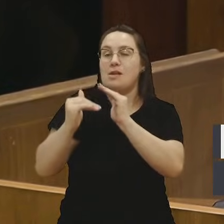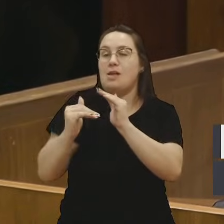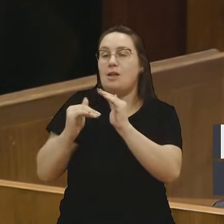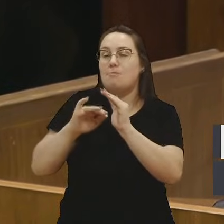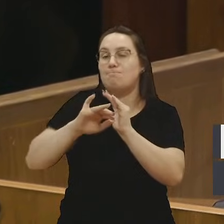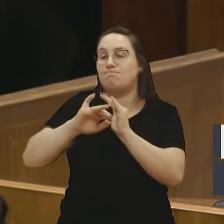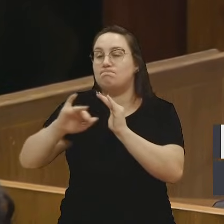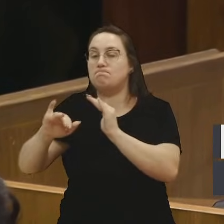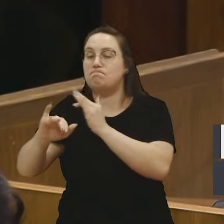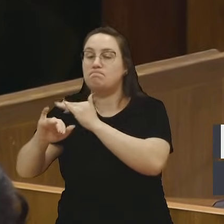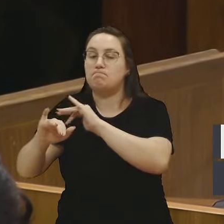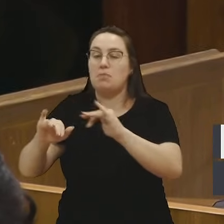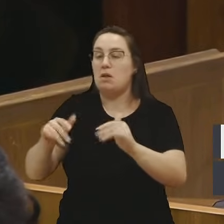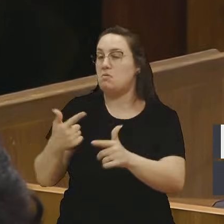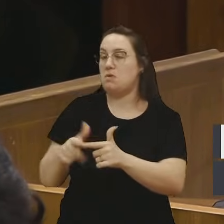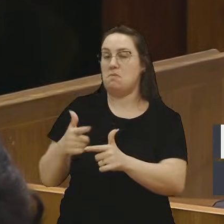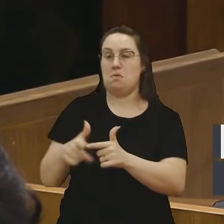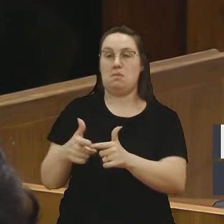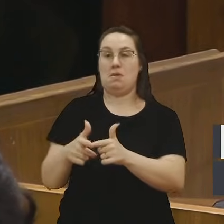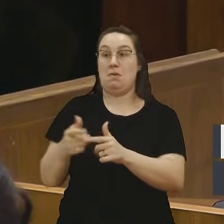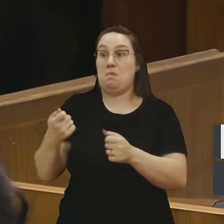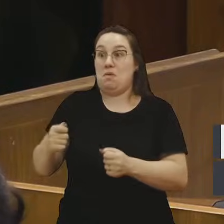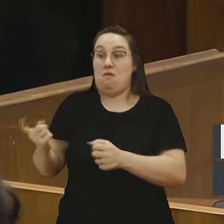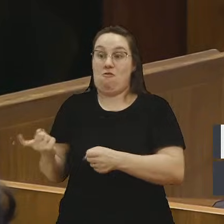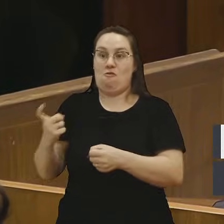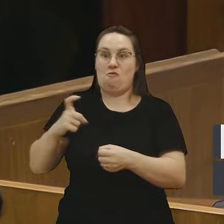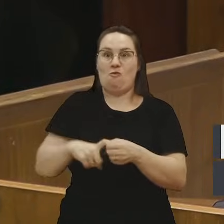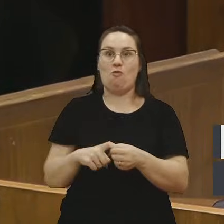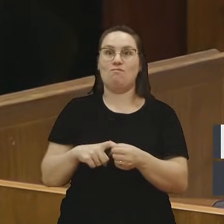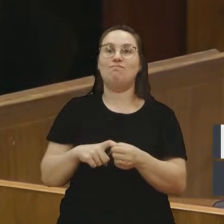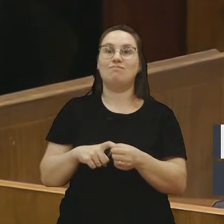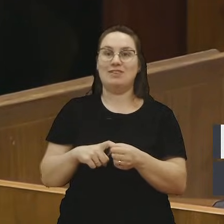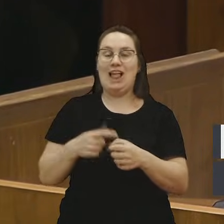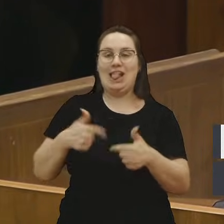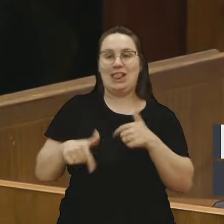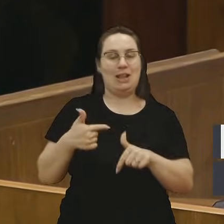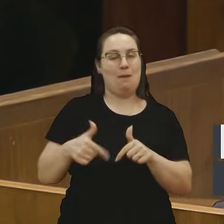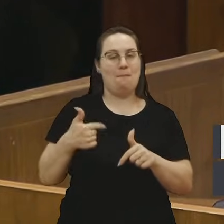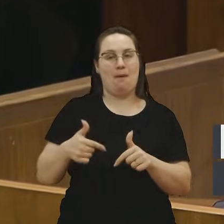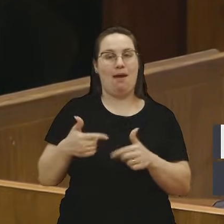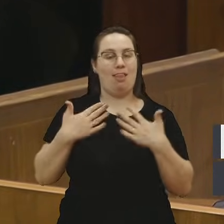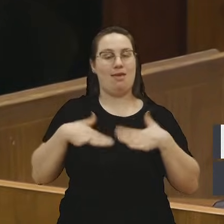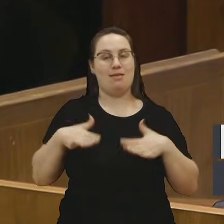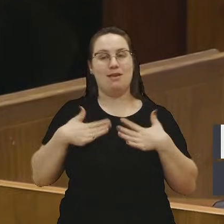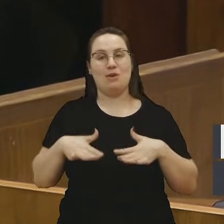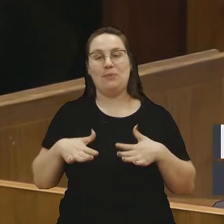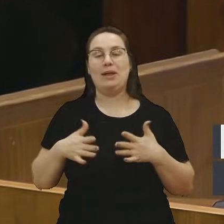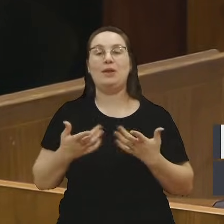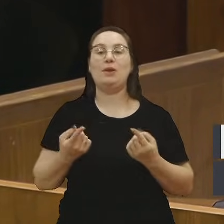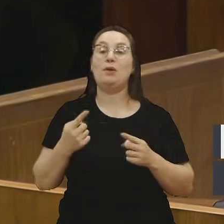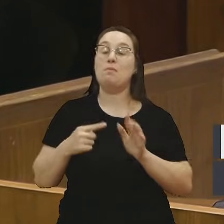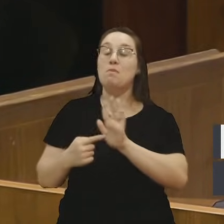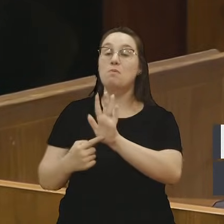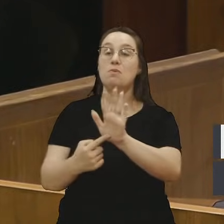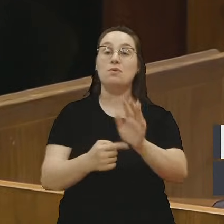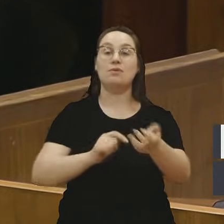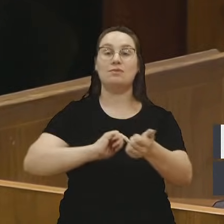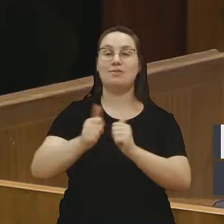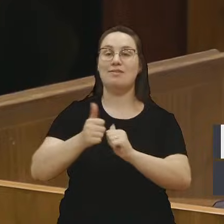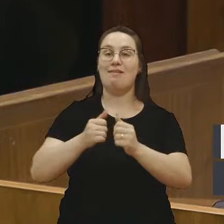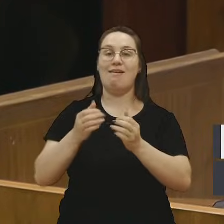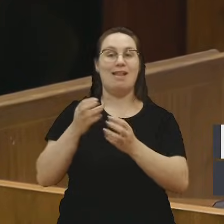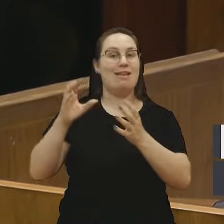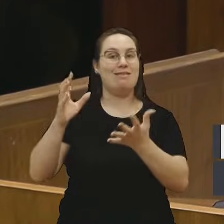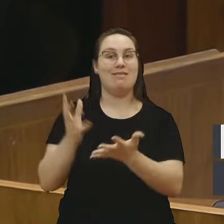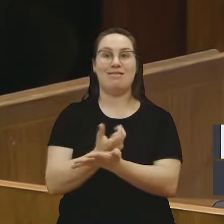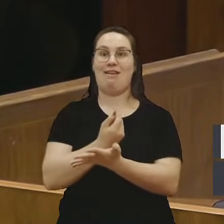as restrições e podendo voltar ao nosso trabalho, principalmente demonstrando que o esporte, ele salva,